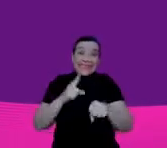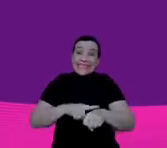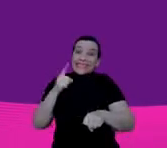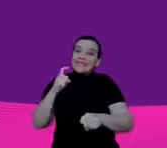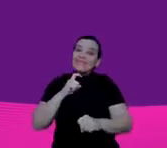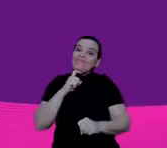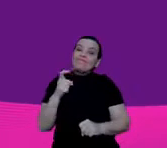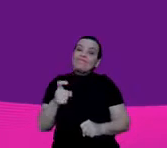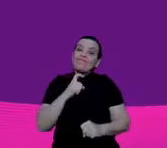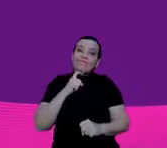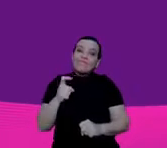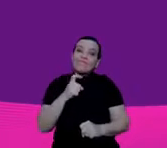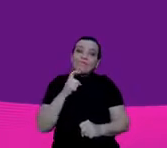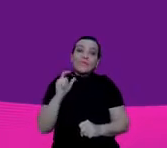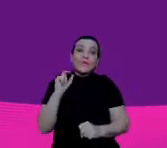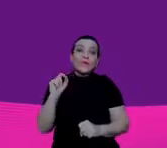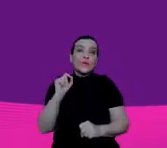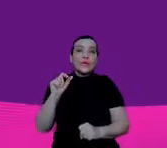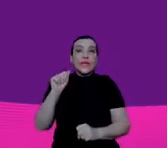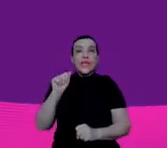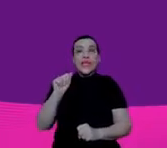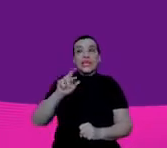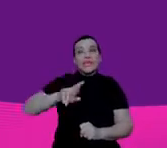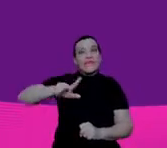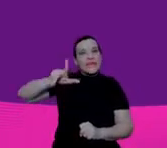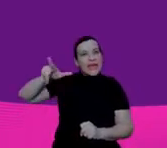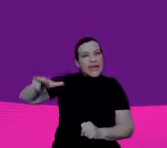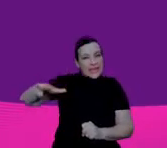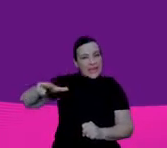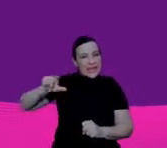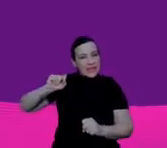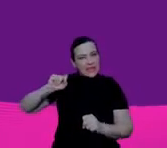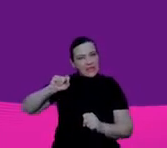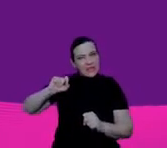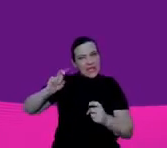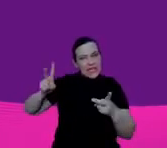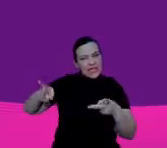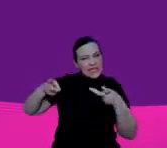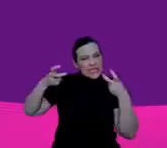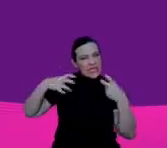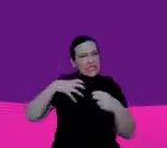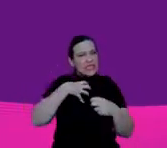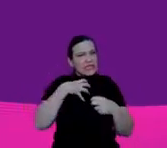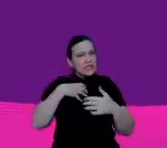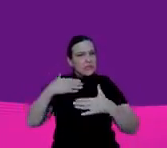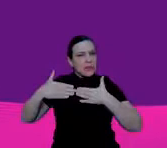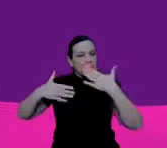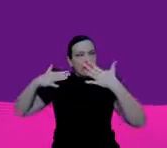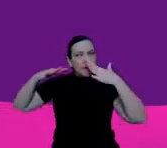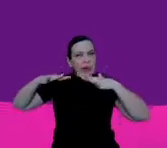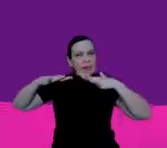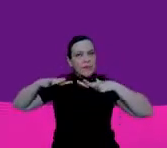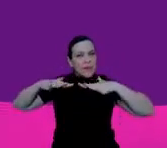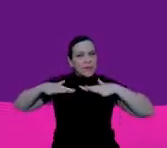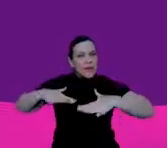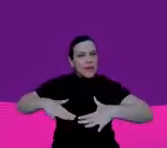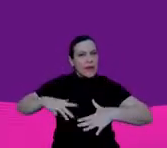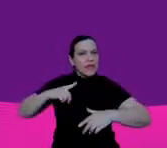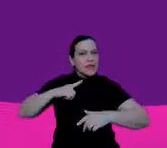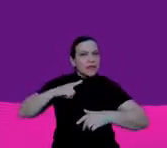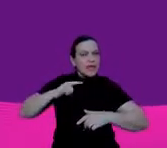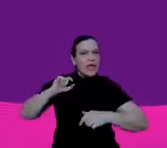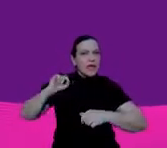parkinsonismo atípico, essas síndromes parkinsonianas neurodegenerativas, em que você tem o quadro parkinsoniano e você